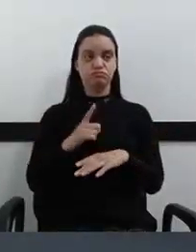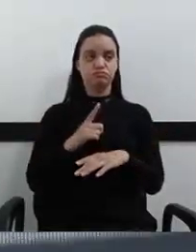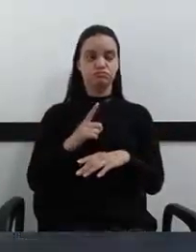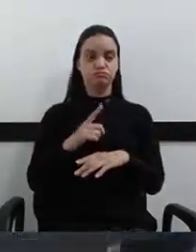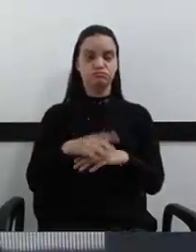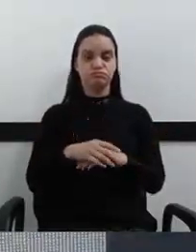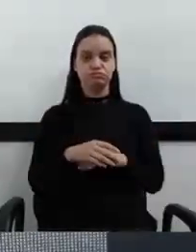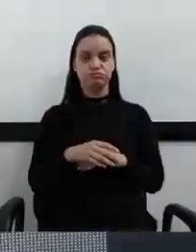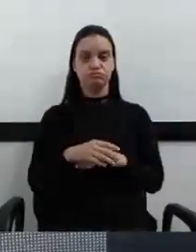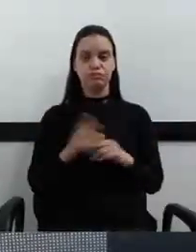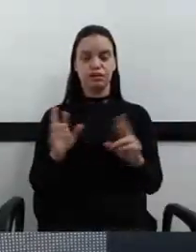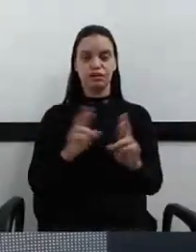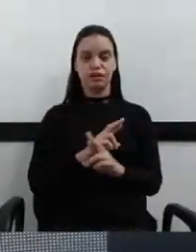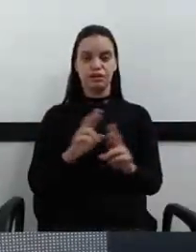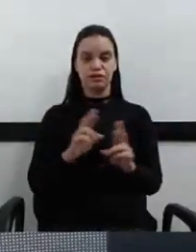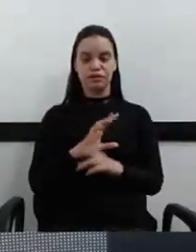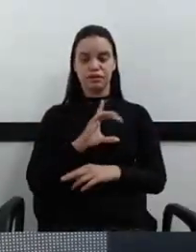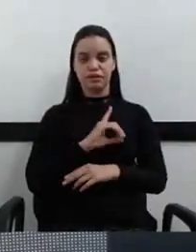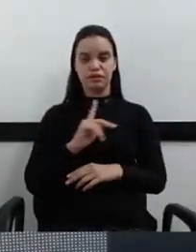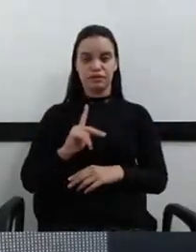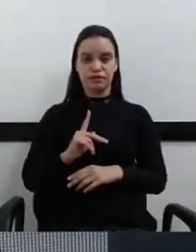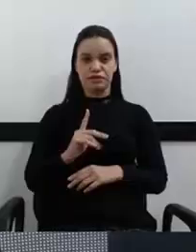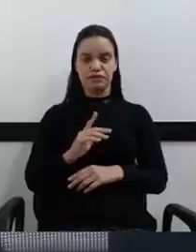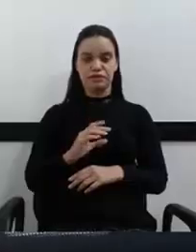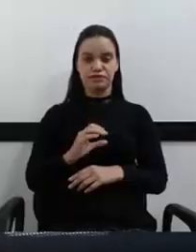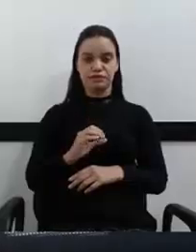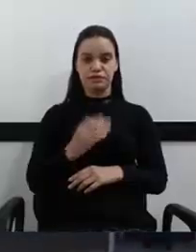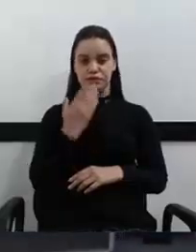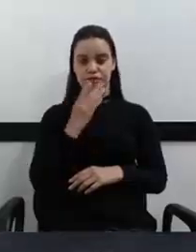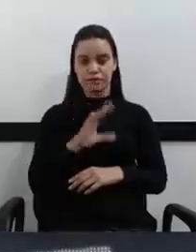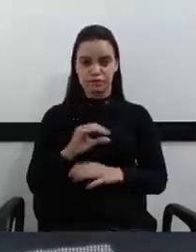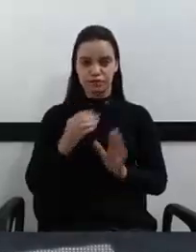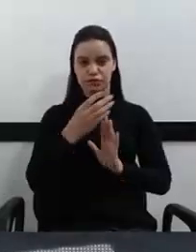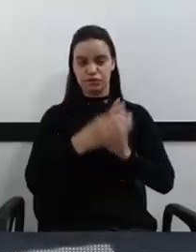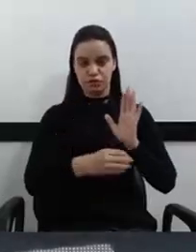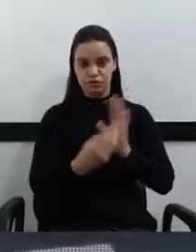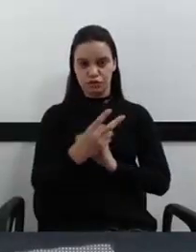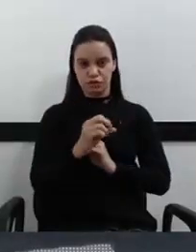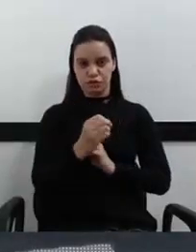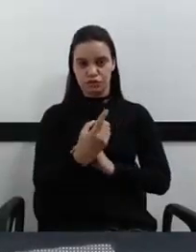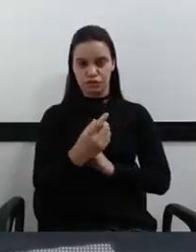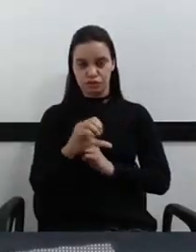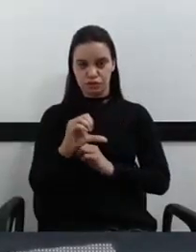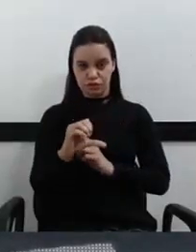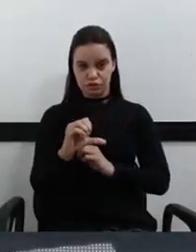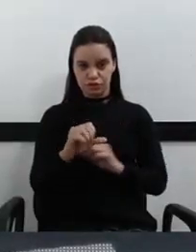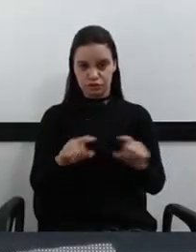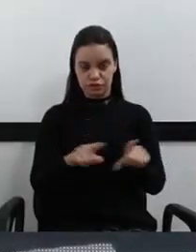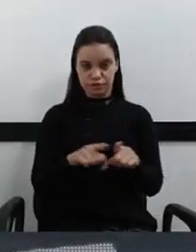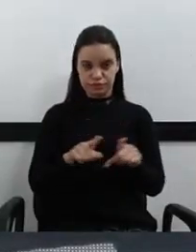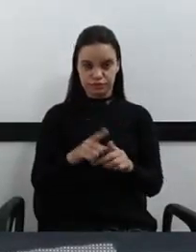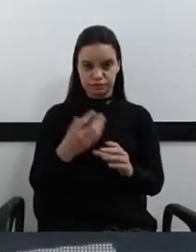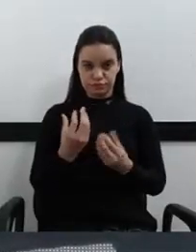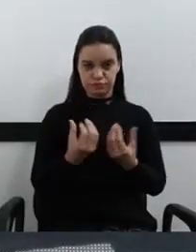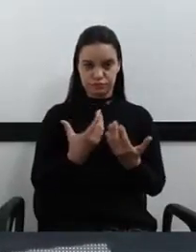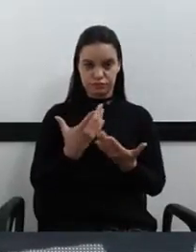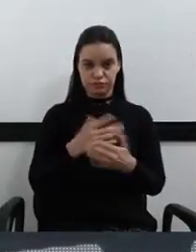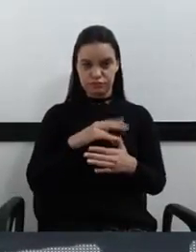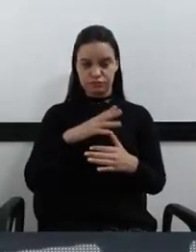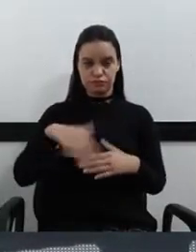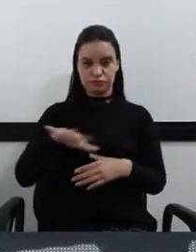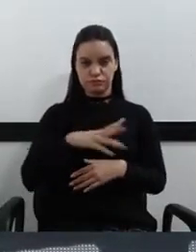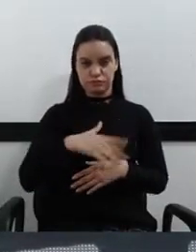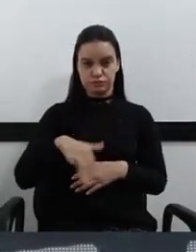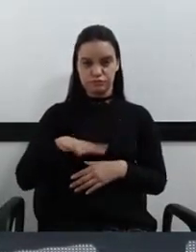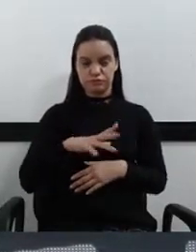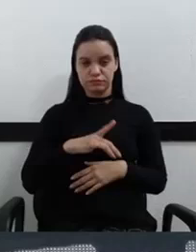desagravo público em relação à excelentíssima defensora pública Mariana Carvalho Nogueira por fatos ocorridos no ano de 2019, em decorrência da violação de suas prerrogativas pela direção